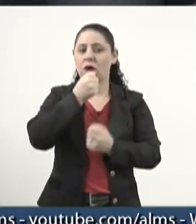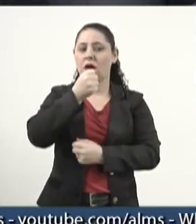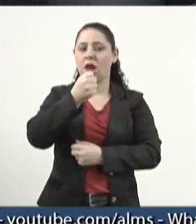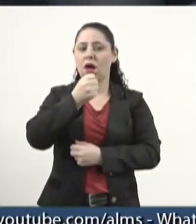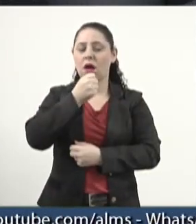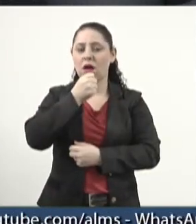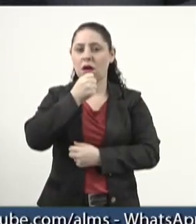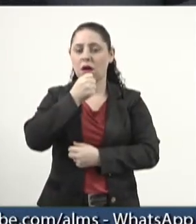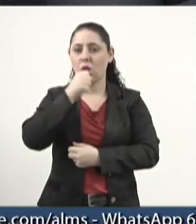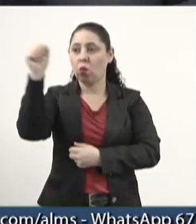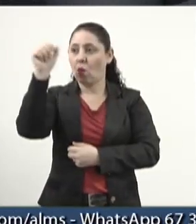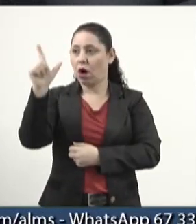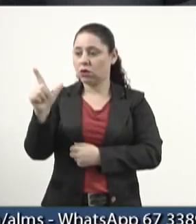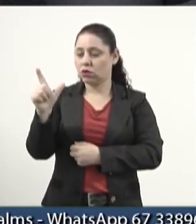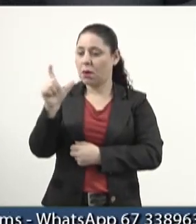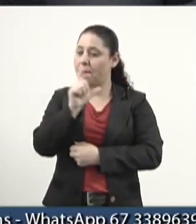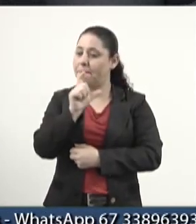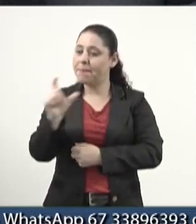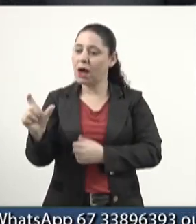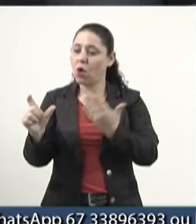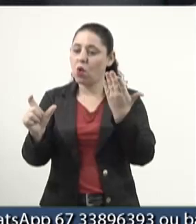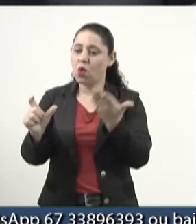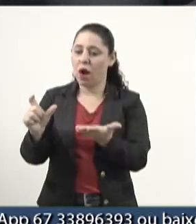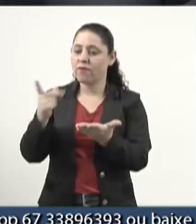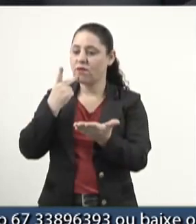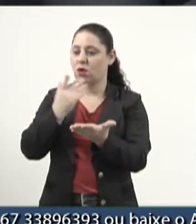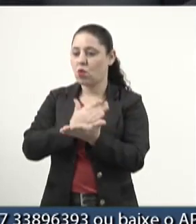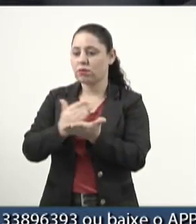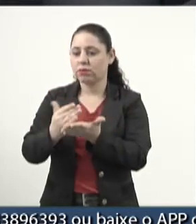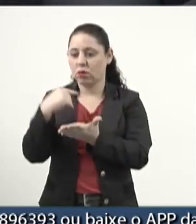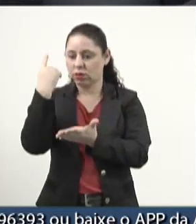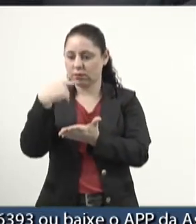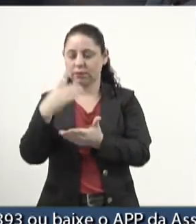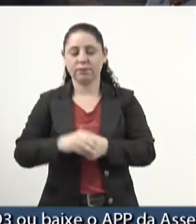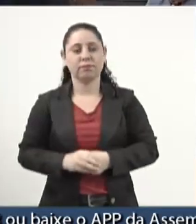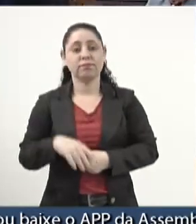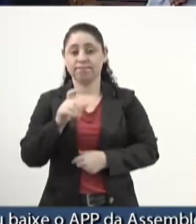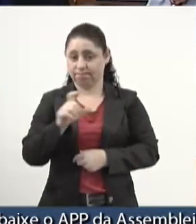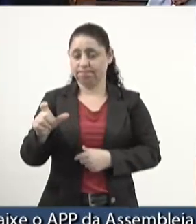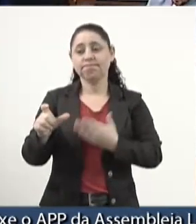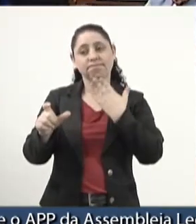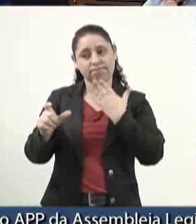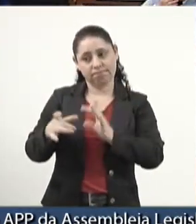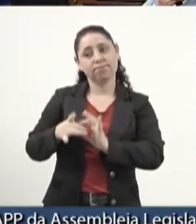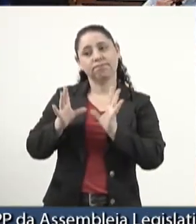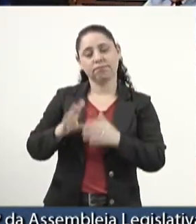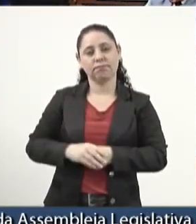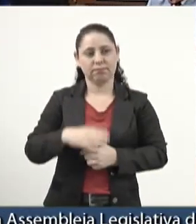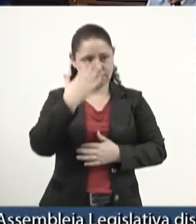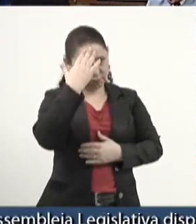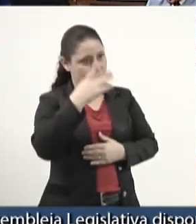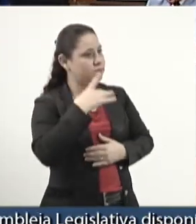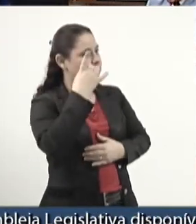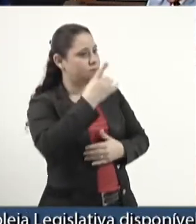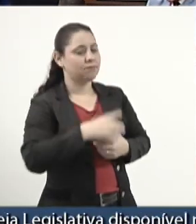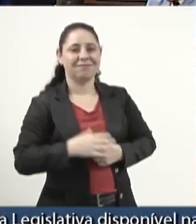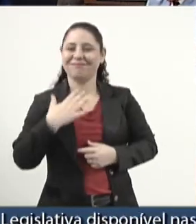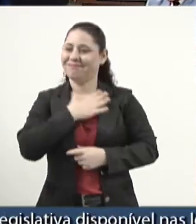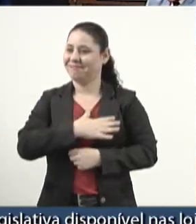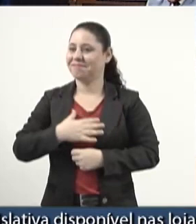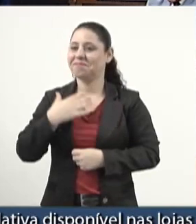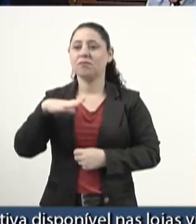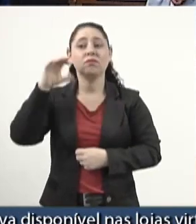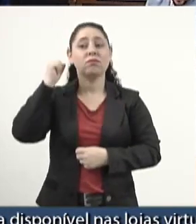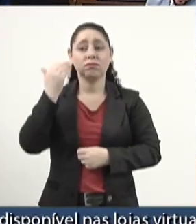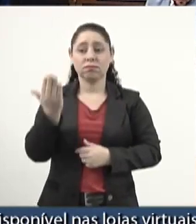O azul abre a parte na hora que Vossa Excelência conceder. E eu restabeleço esse minuto. Permite uma parte, deputado? Muito obrigado, deputado. Com todo prazer, quero ouvir